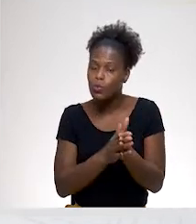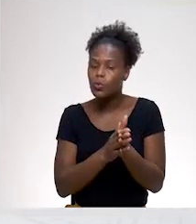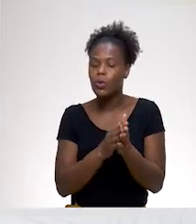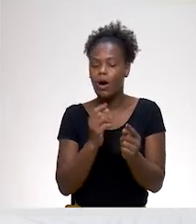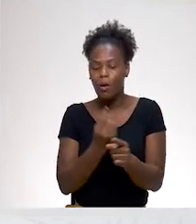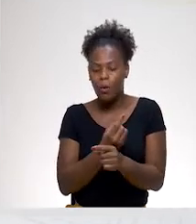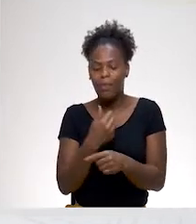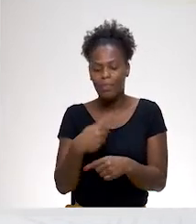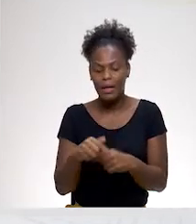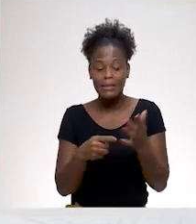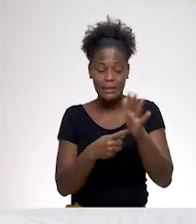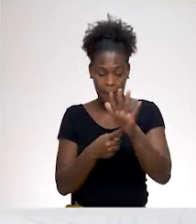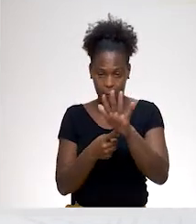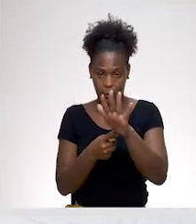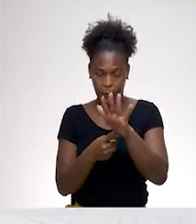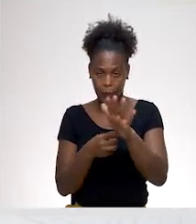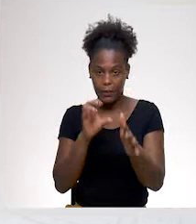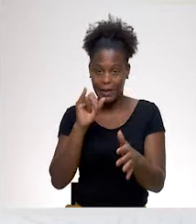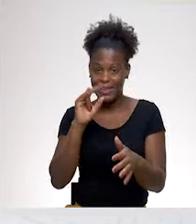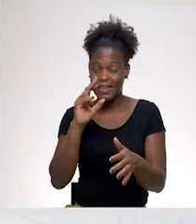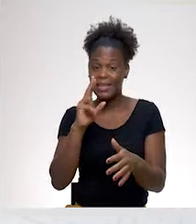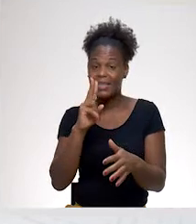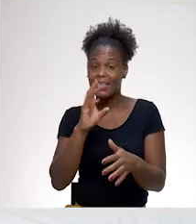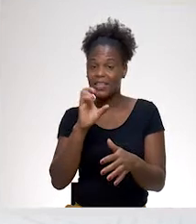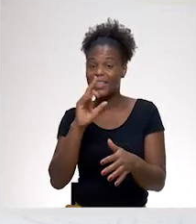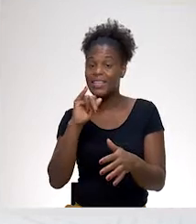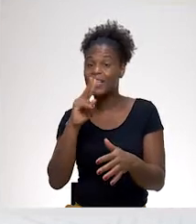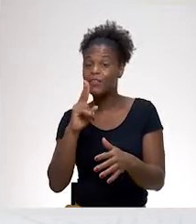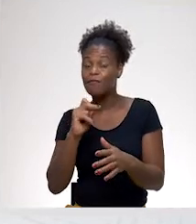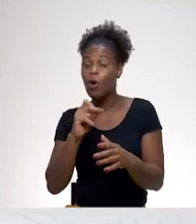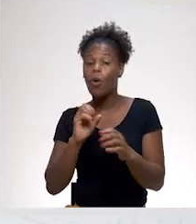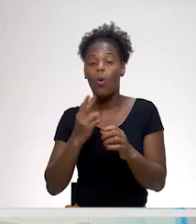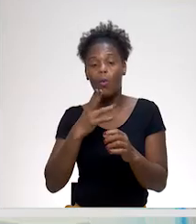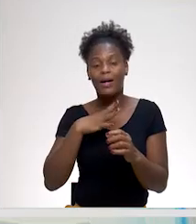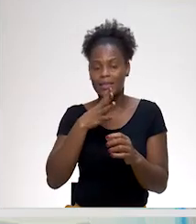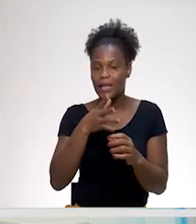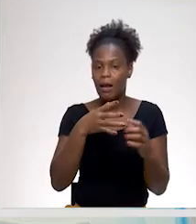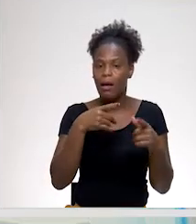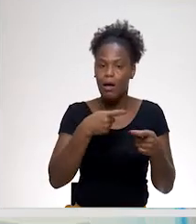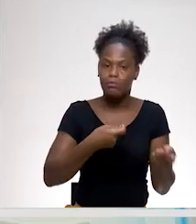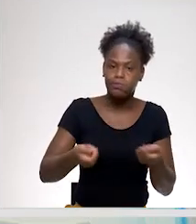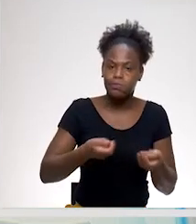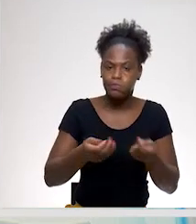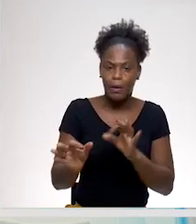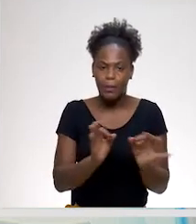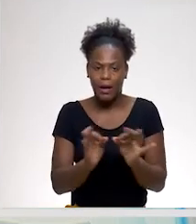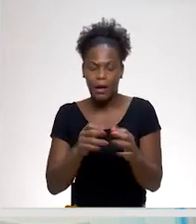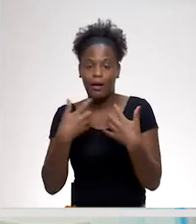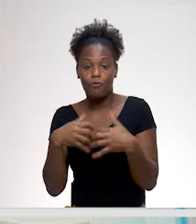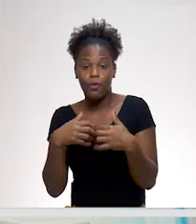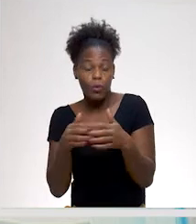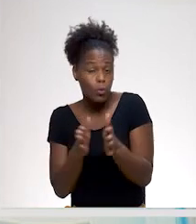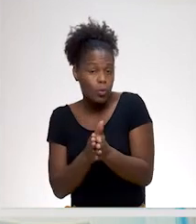passado pelo crivo, ou seja, pela peneira da dúvida. Segundo Descartes, tudo tem que